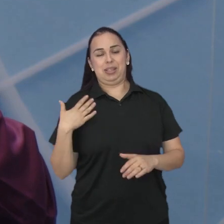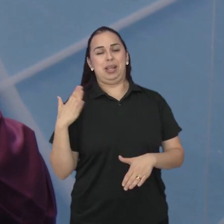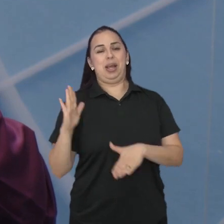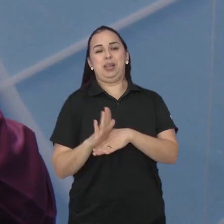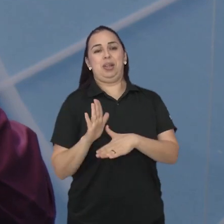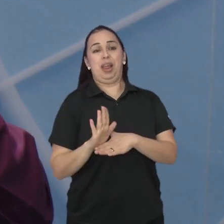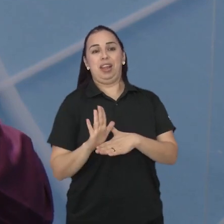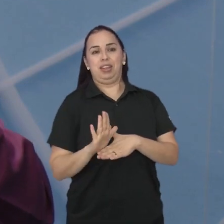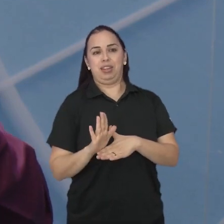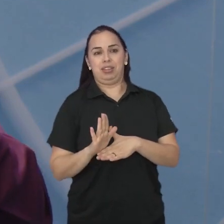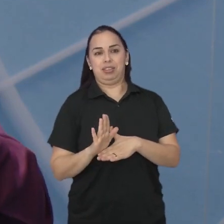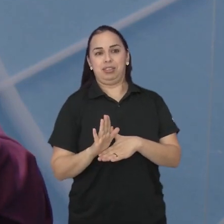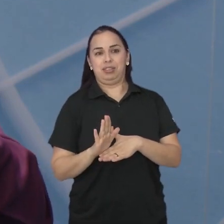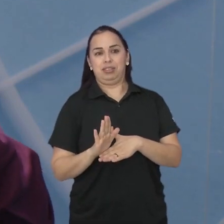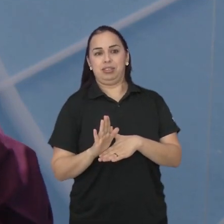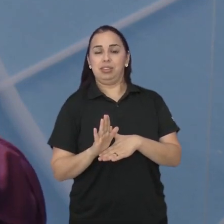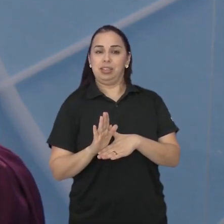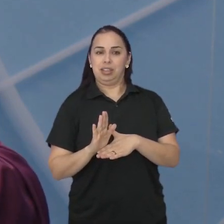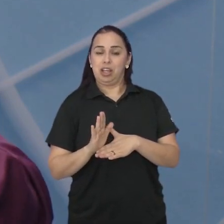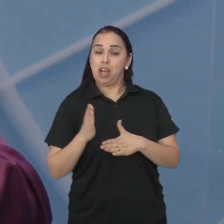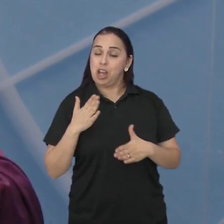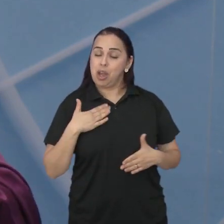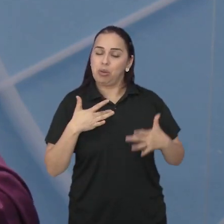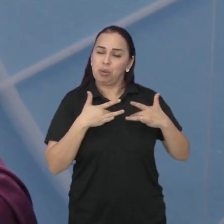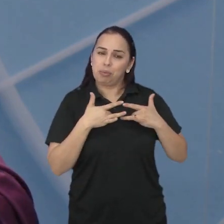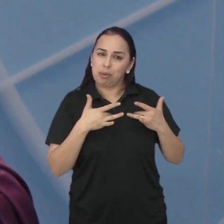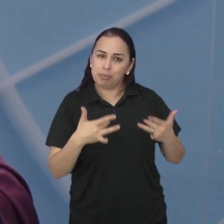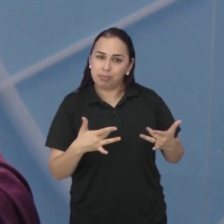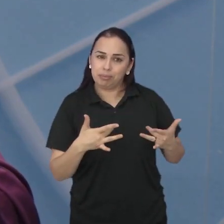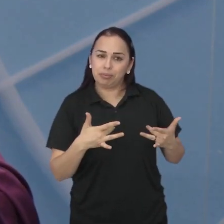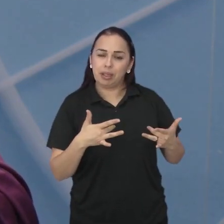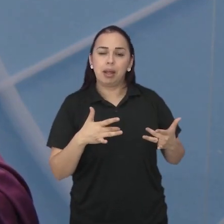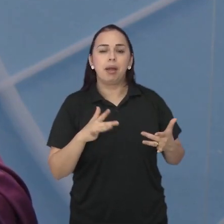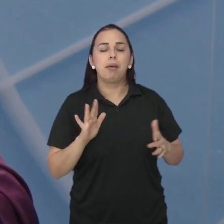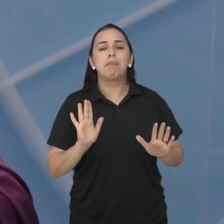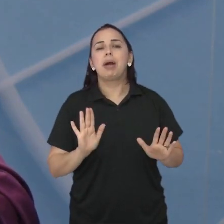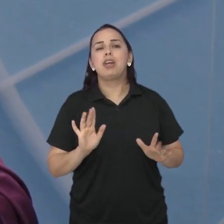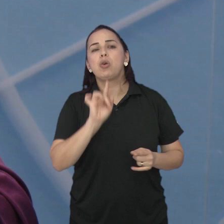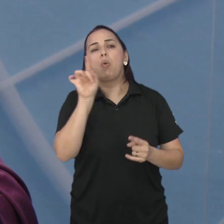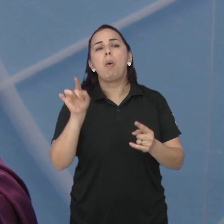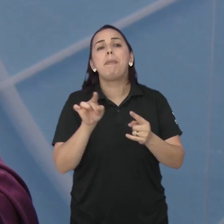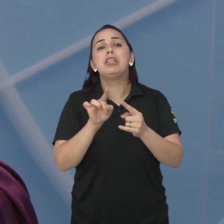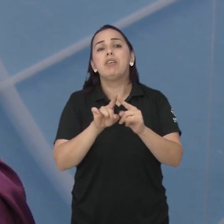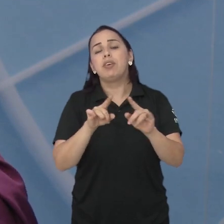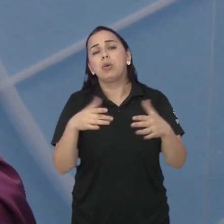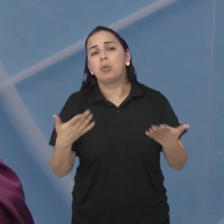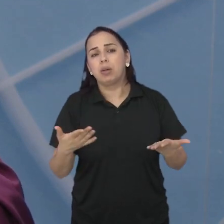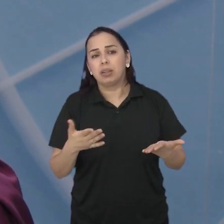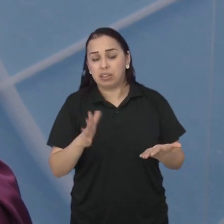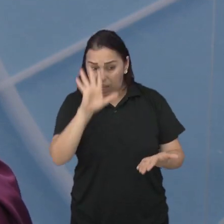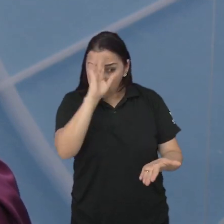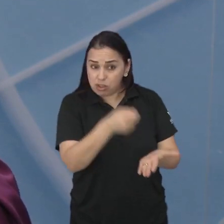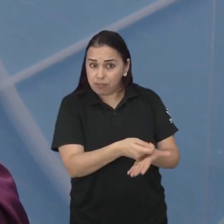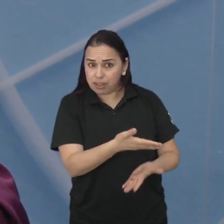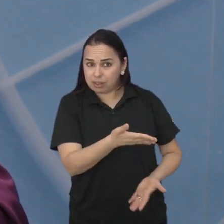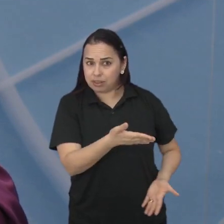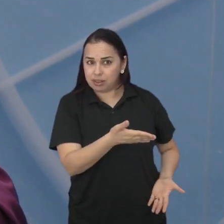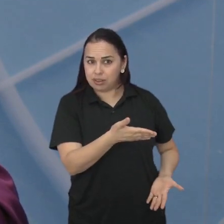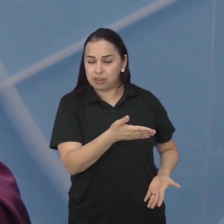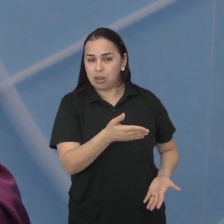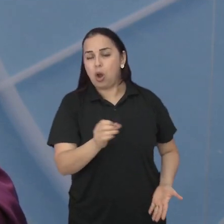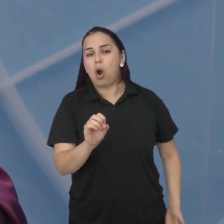ajudando, porque N motivos, eu estou sendo solidário. Mas para qual fim? Você está resolvendo? Ou você está